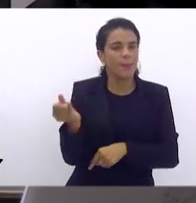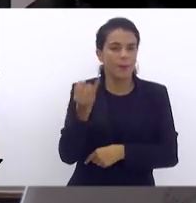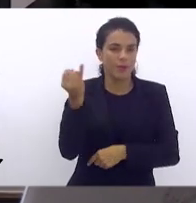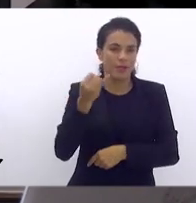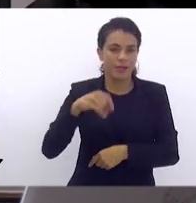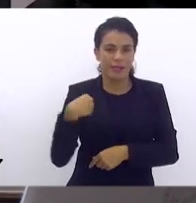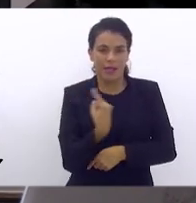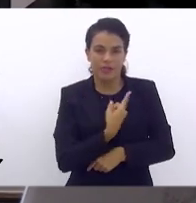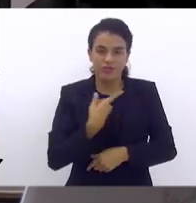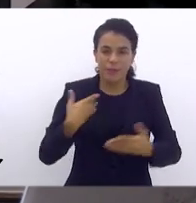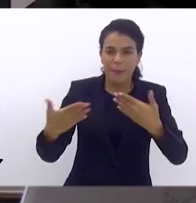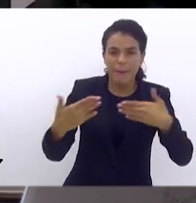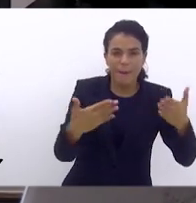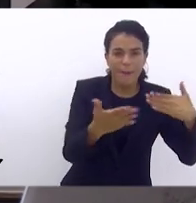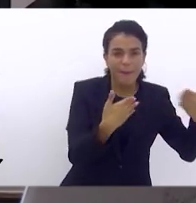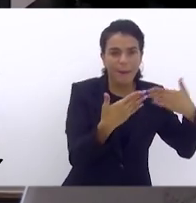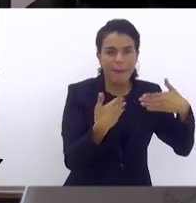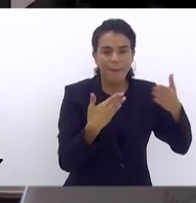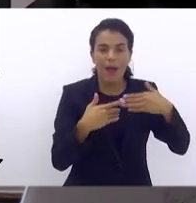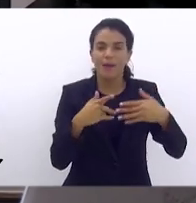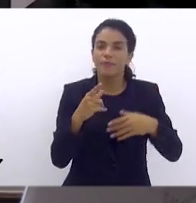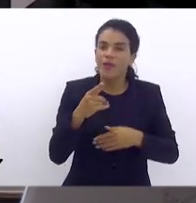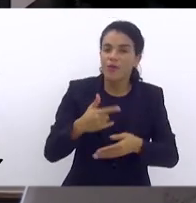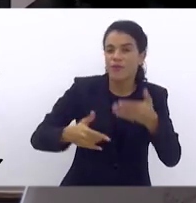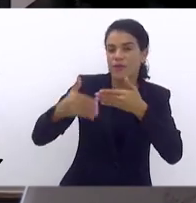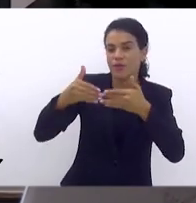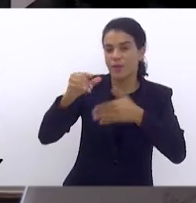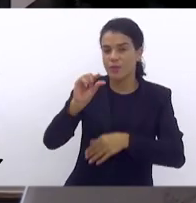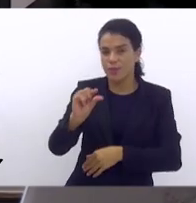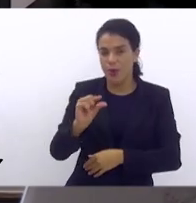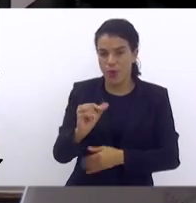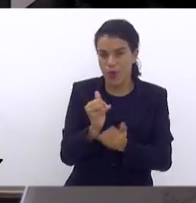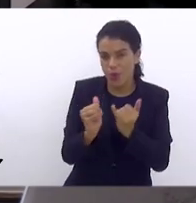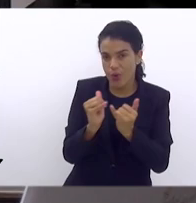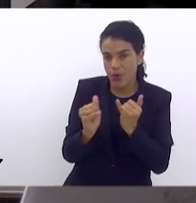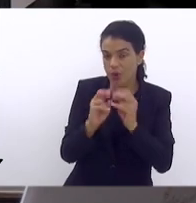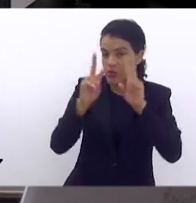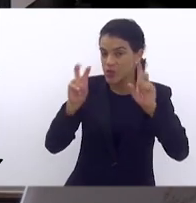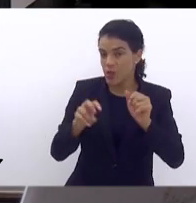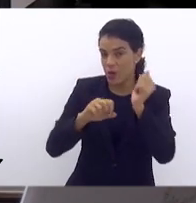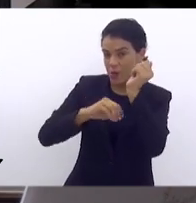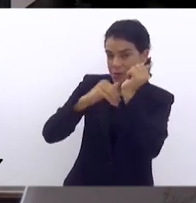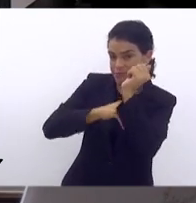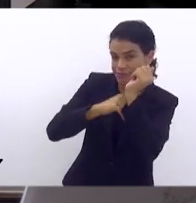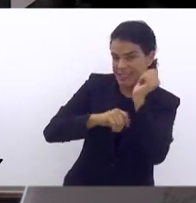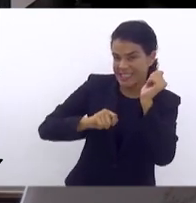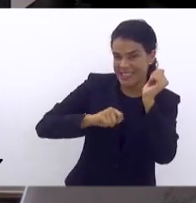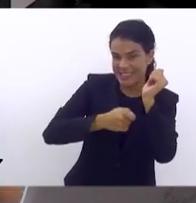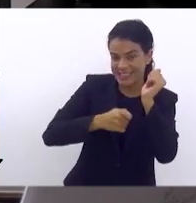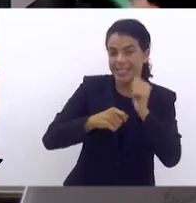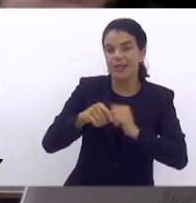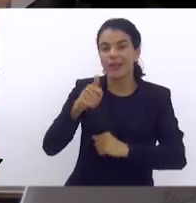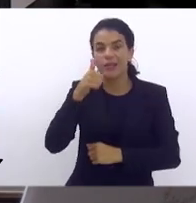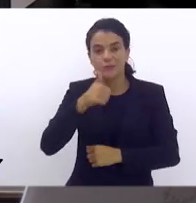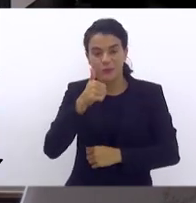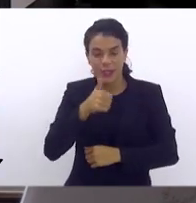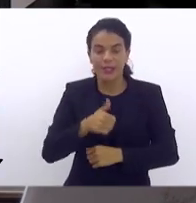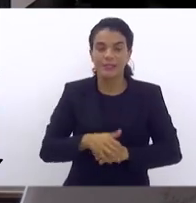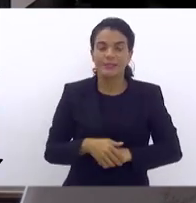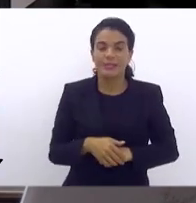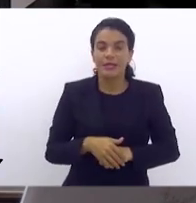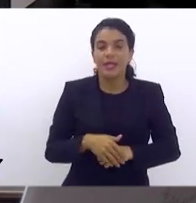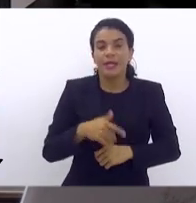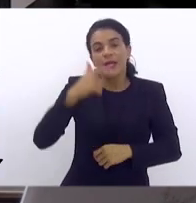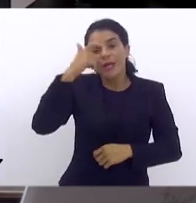que a gente fala e aí retomando um pouco sobre o assunto do sigilo dos dados né das mulheres é